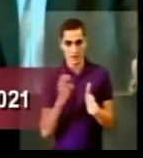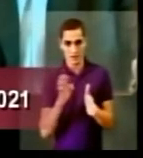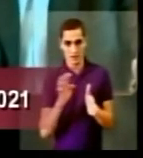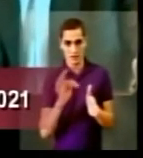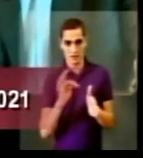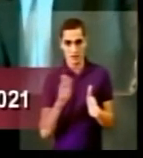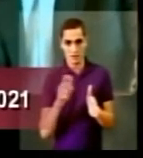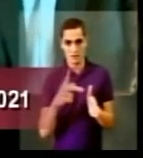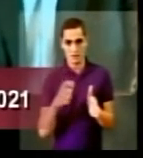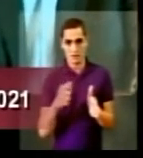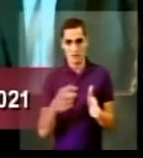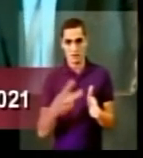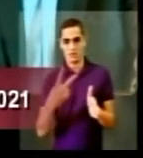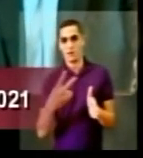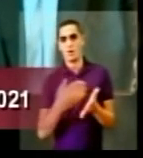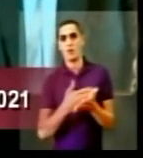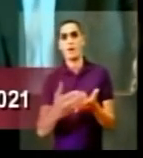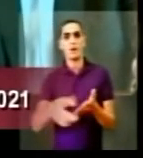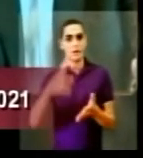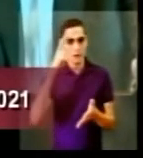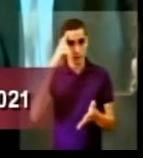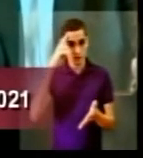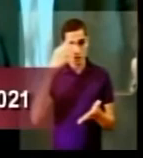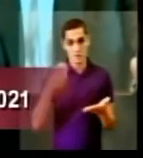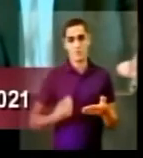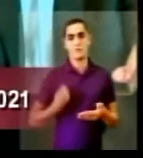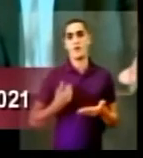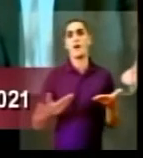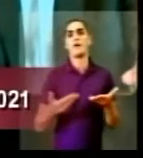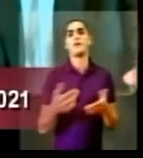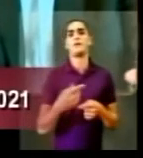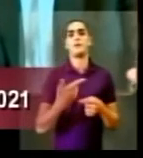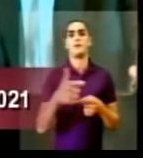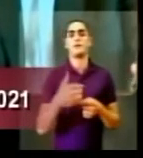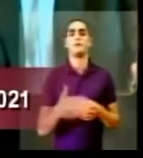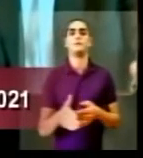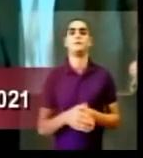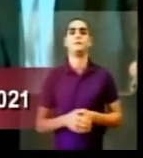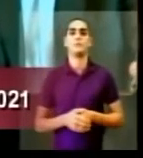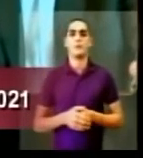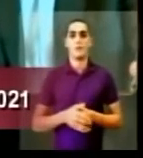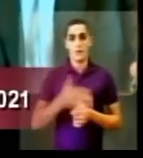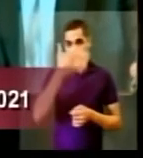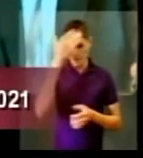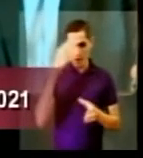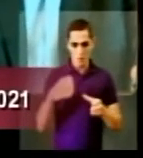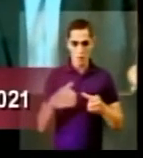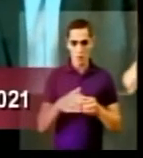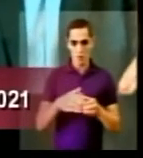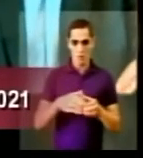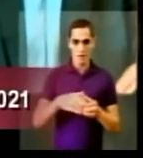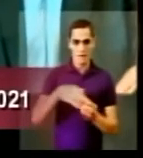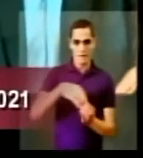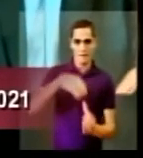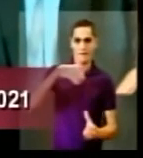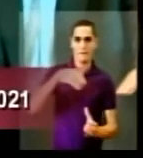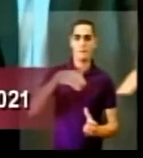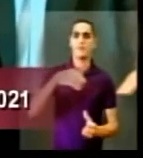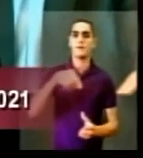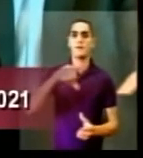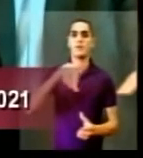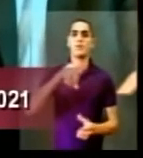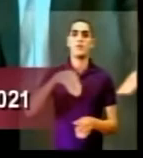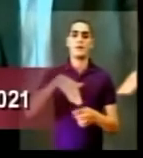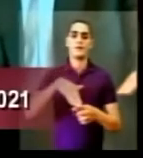começa a partir de segunda-feira, que são os idosos acima de 90 anos. Tá?